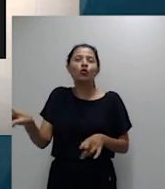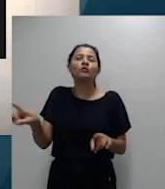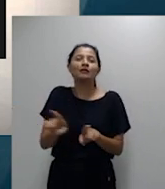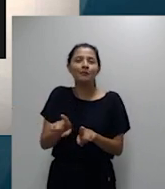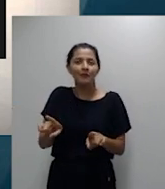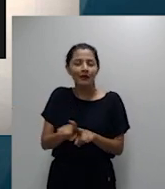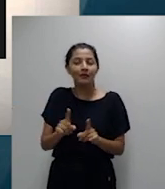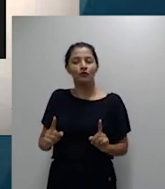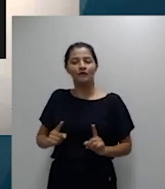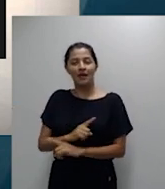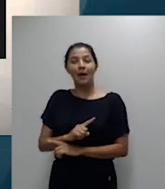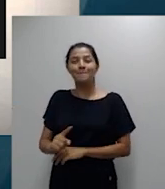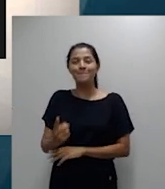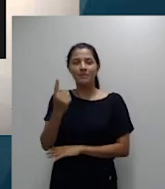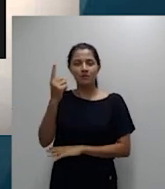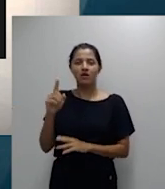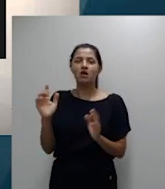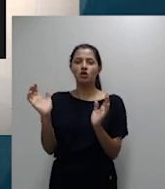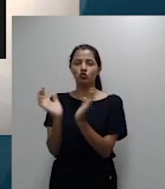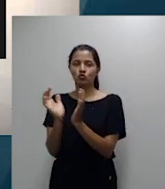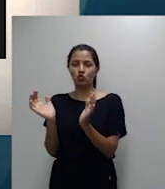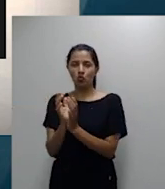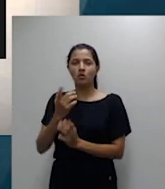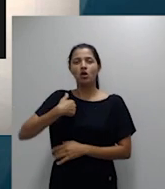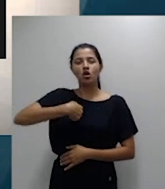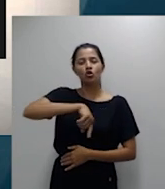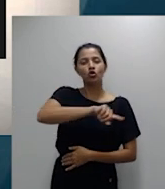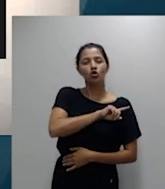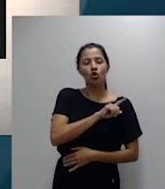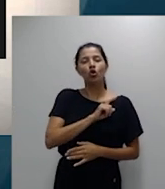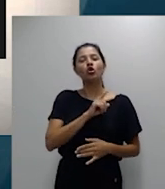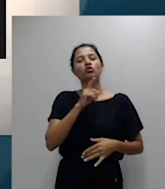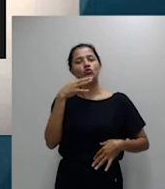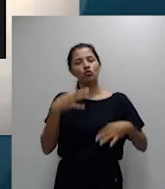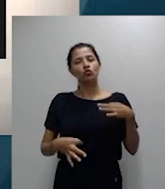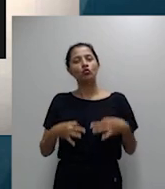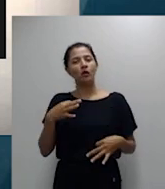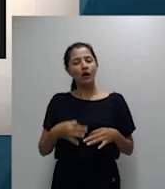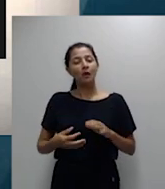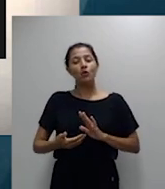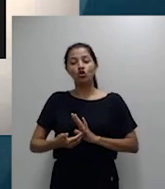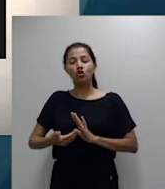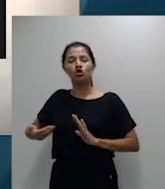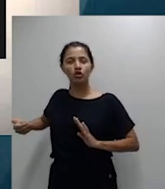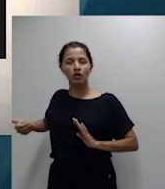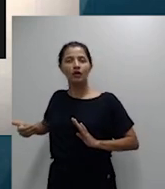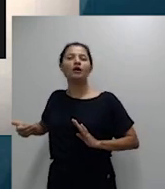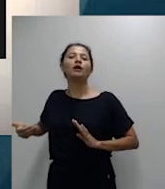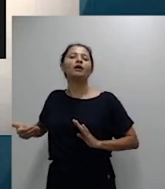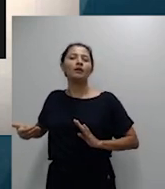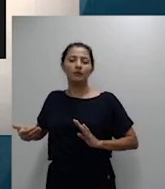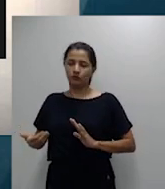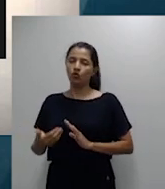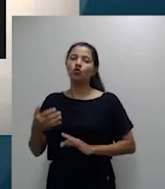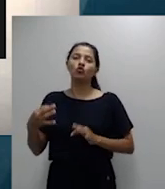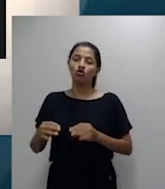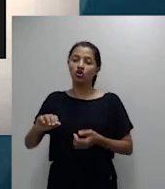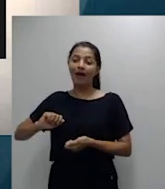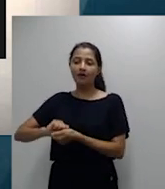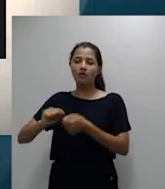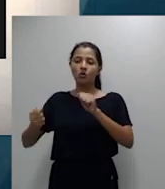primeira turma tô aqui nos julgarmos afastamos aqui o juizo afastamos o juízo de